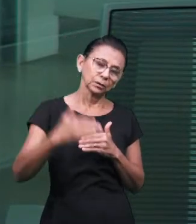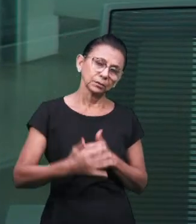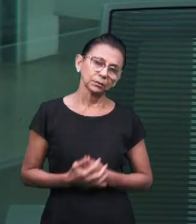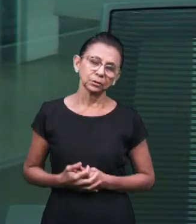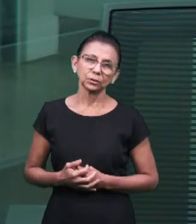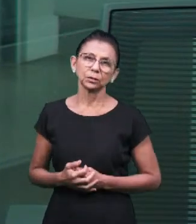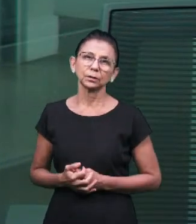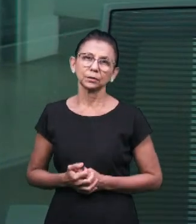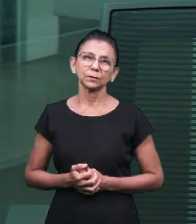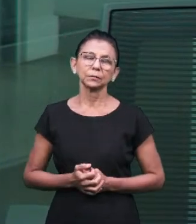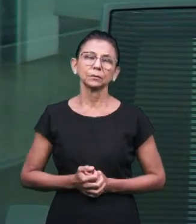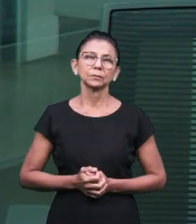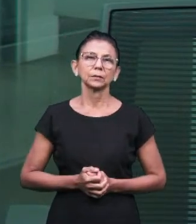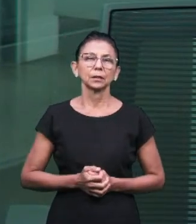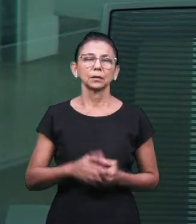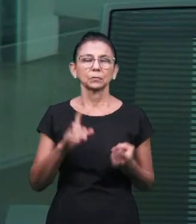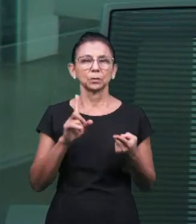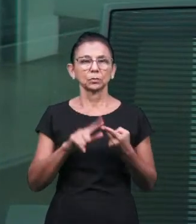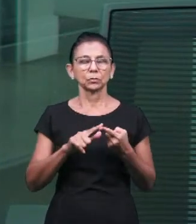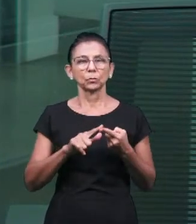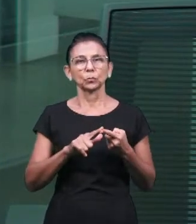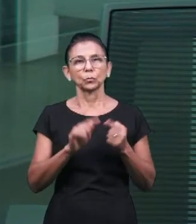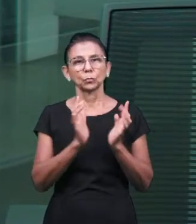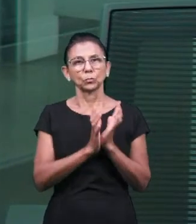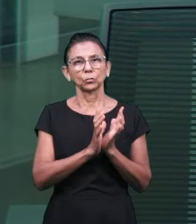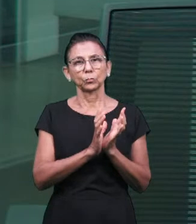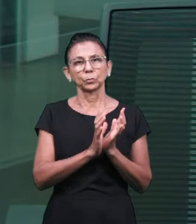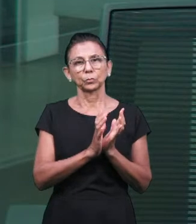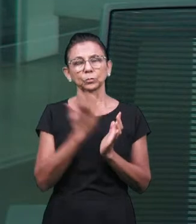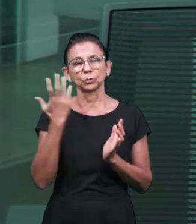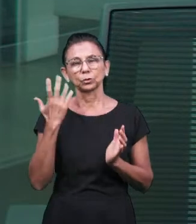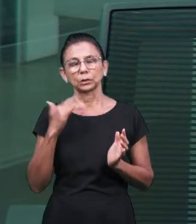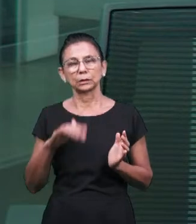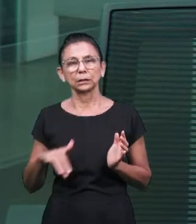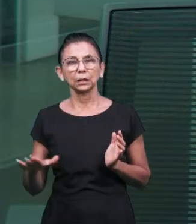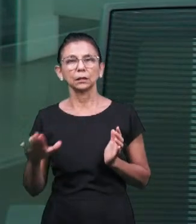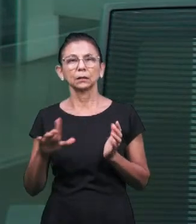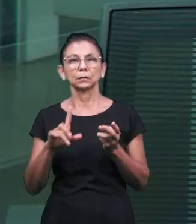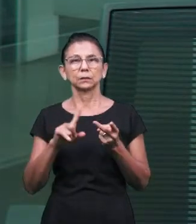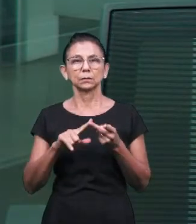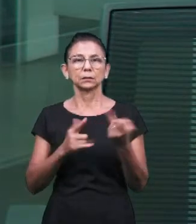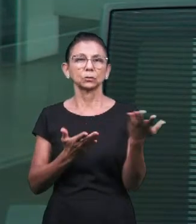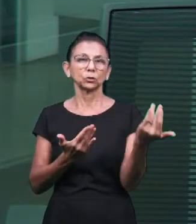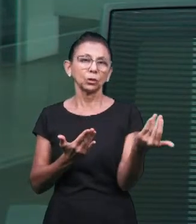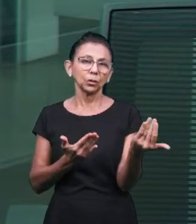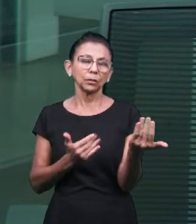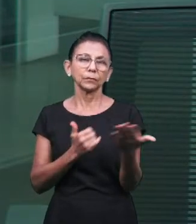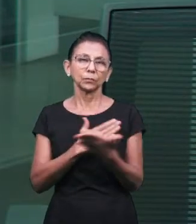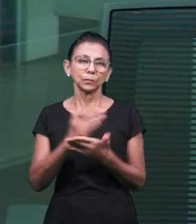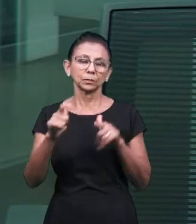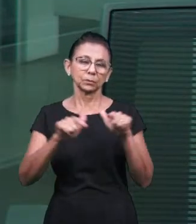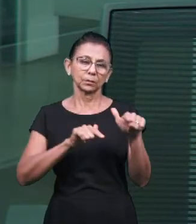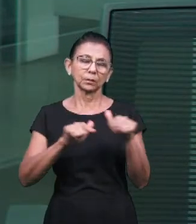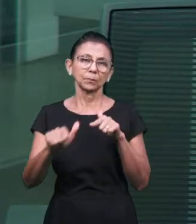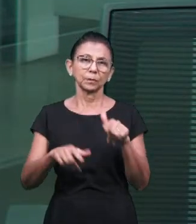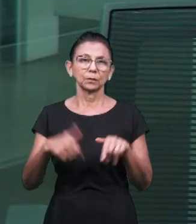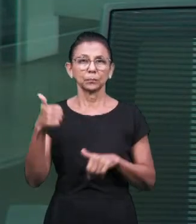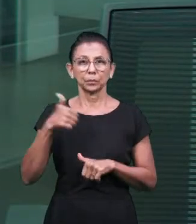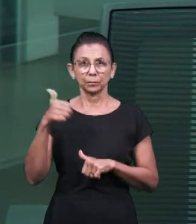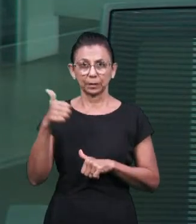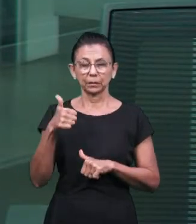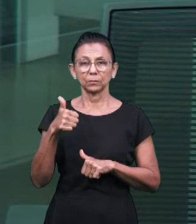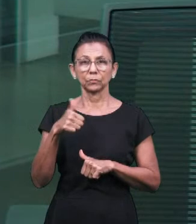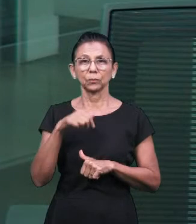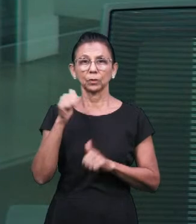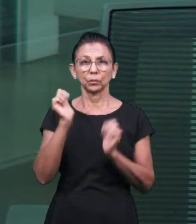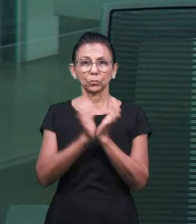veio depois o trabalho com as crianças, com os jovens, enfim. Mas o início mesmo foi o trabalho com a senhora.